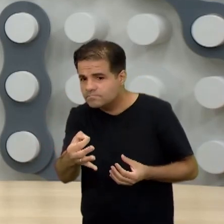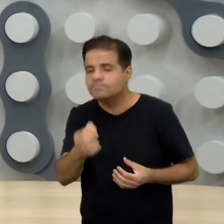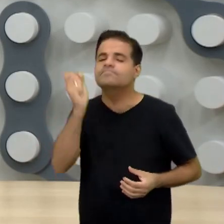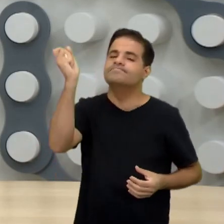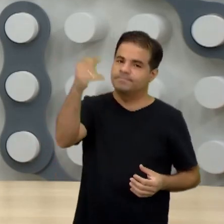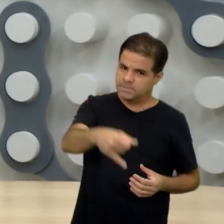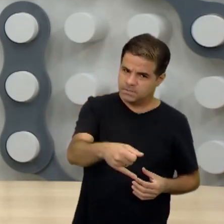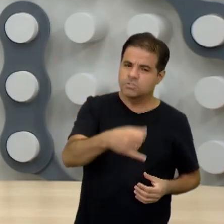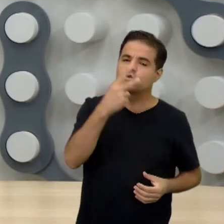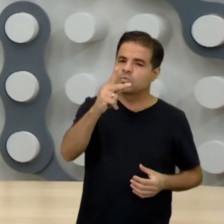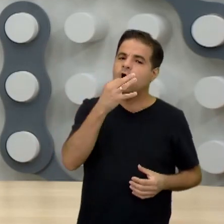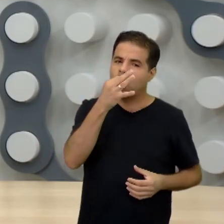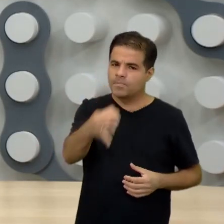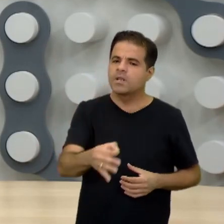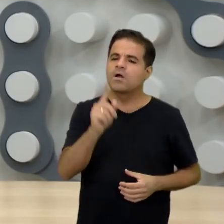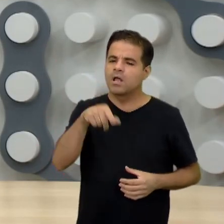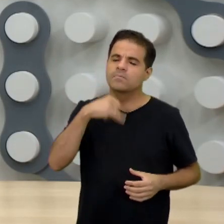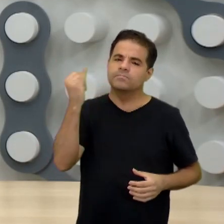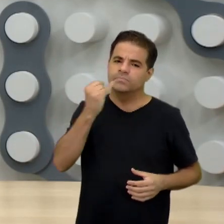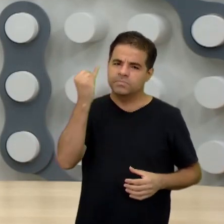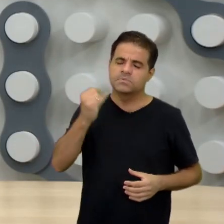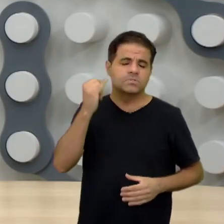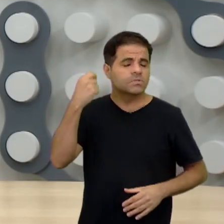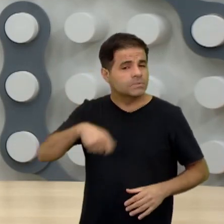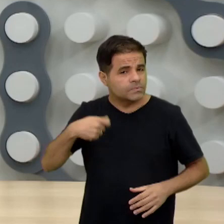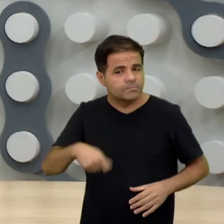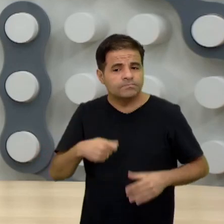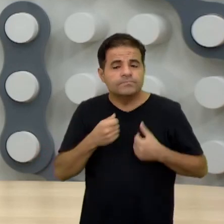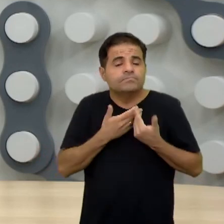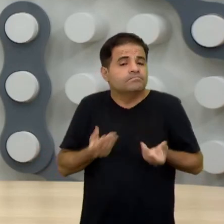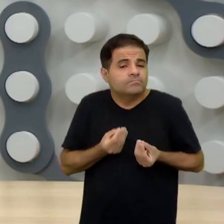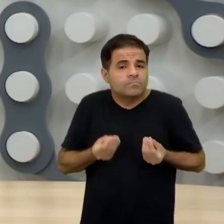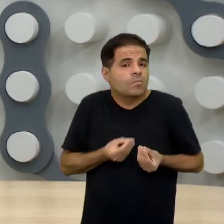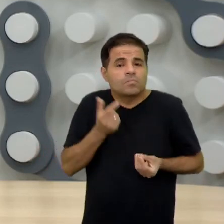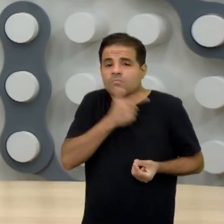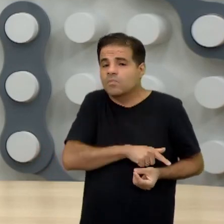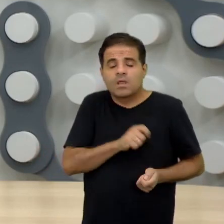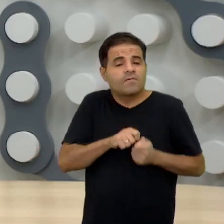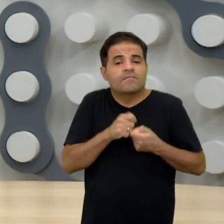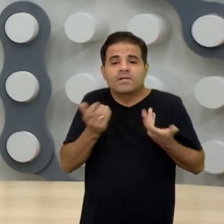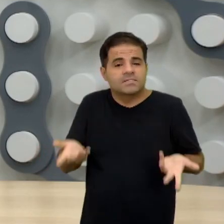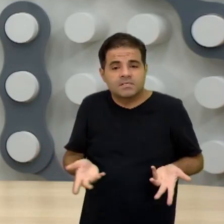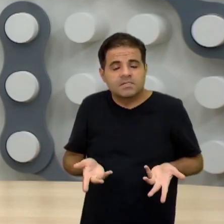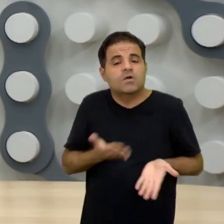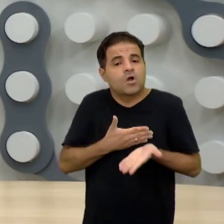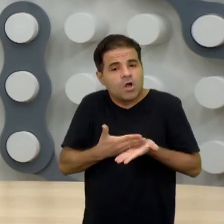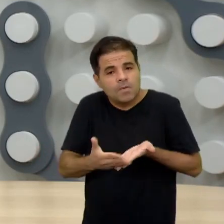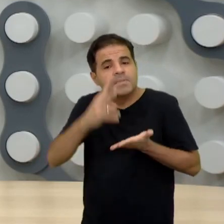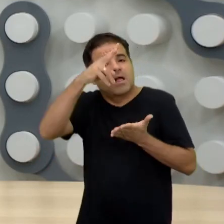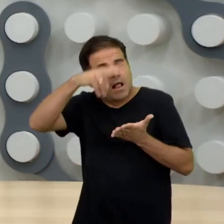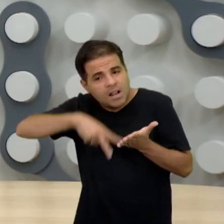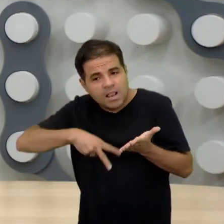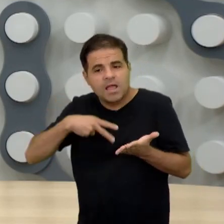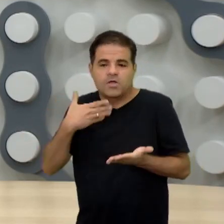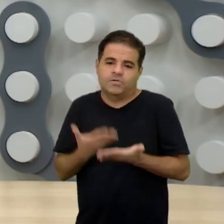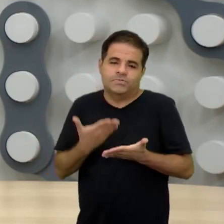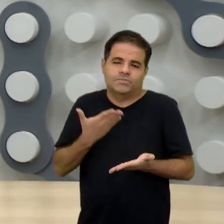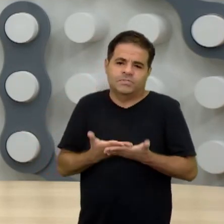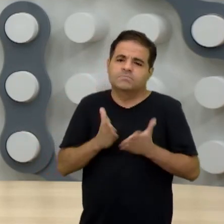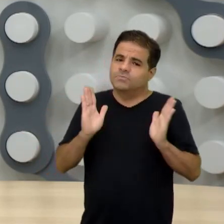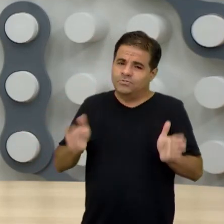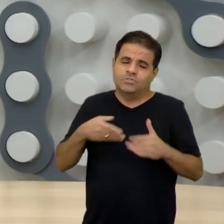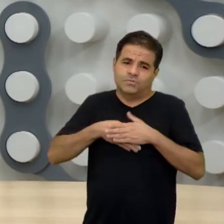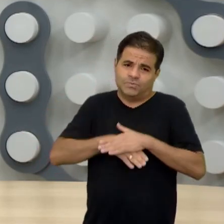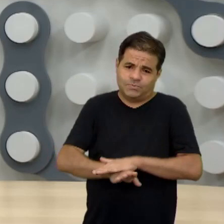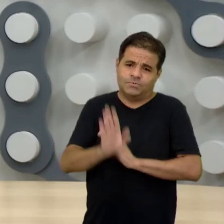Sim, a sua opinião é sempre importante, mas a opinião ela tem que ser fundamentada. Então, como que você vai fazer? Você vai ter que Começar a ler. Aí o estudante fala, professor, mas eu já estou